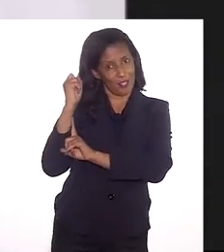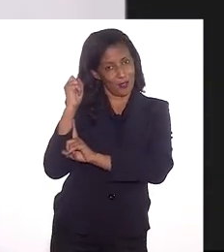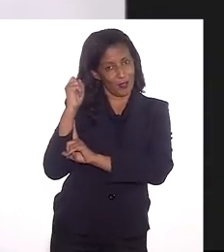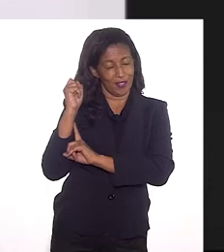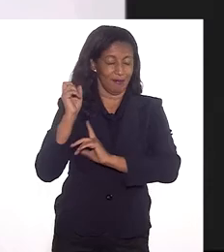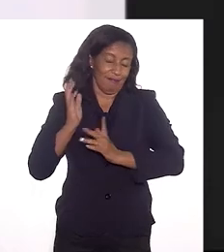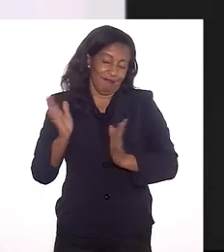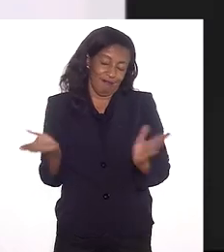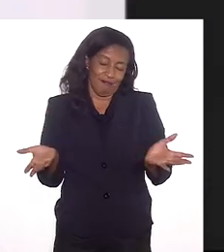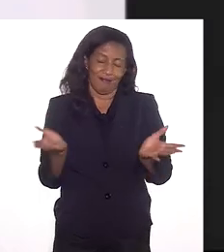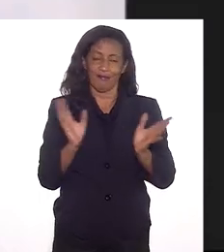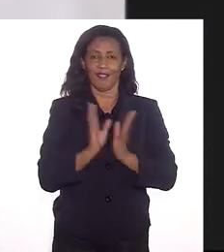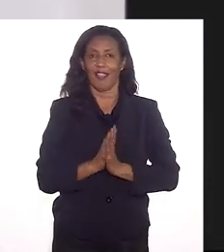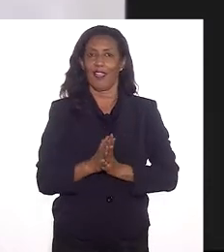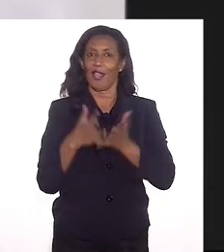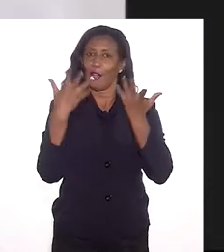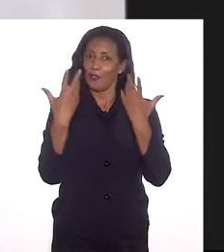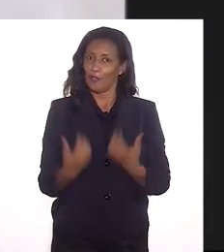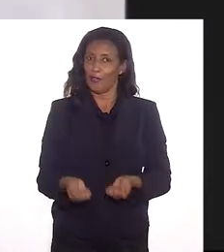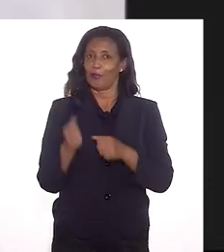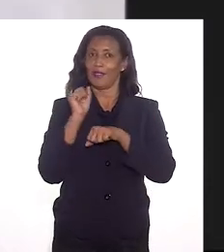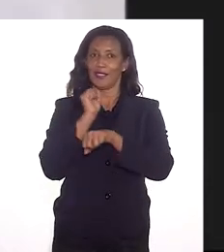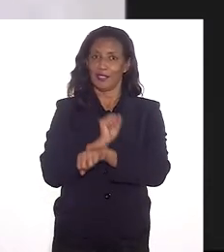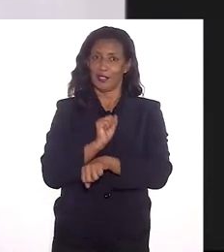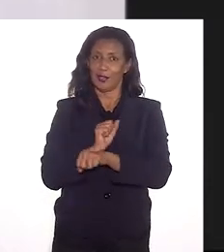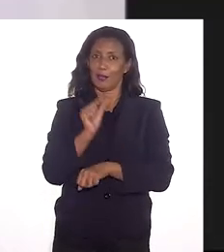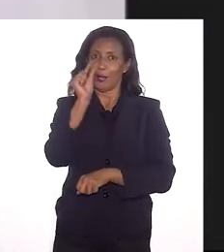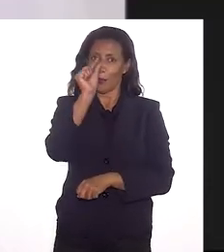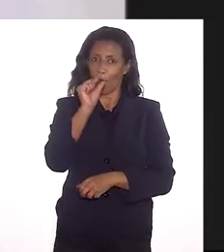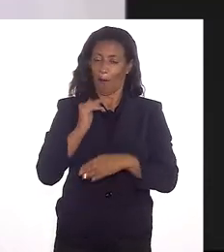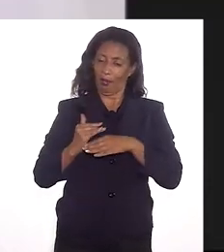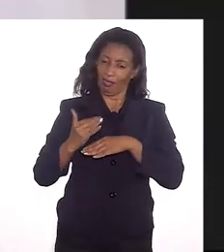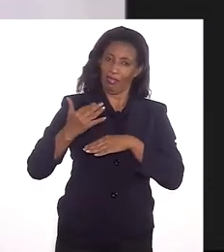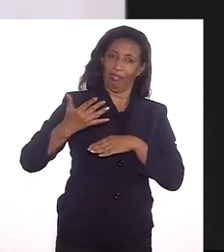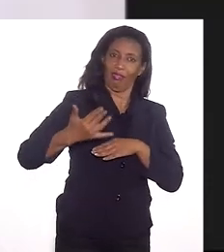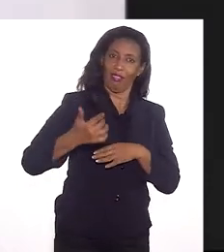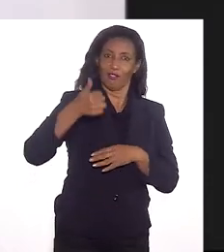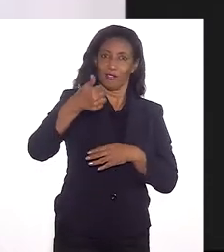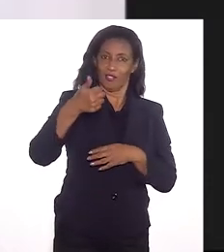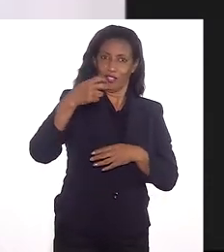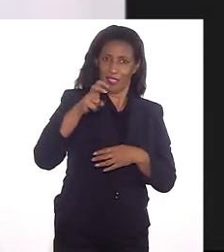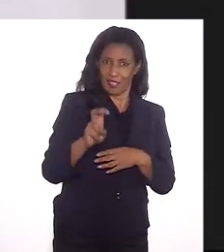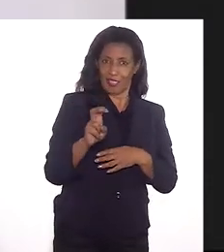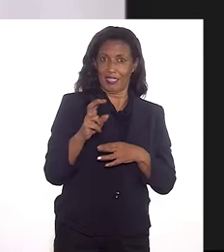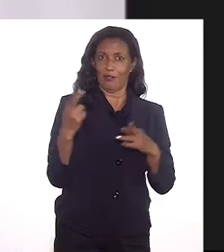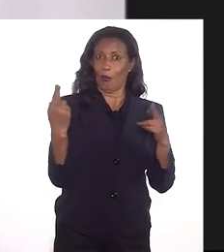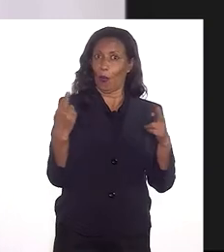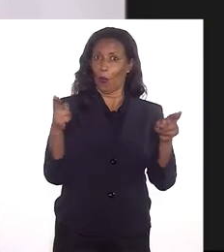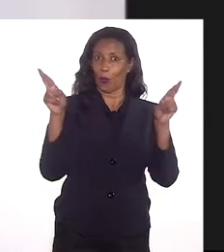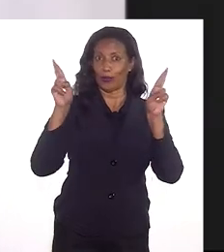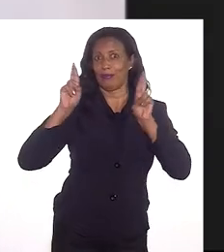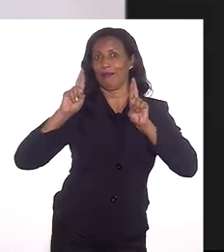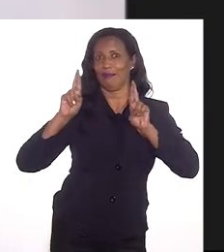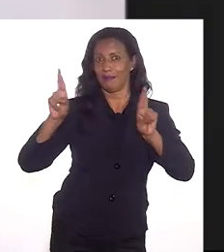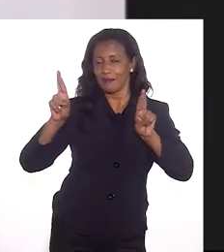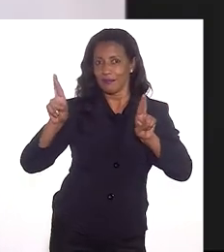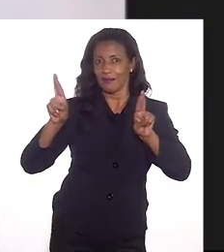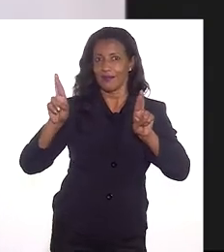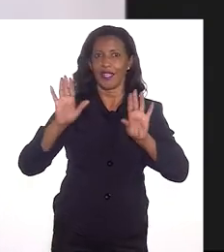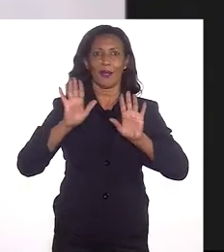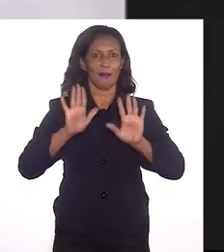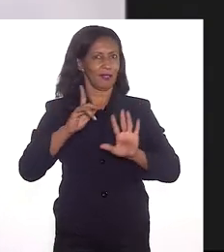vencedora divulgada. Então, vamos ter que esperar um pouquinho até o dia 15 aqui para torcer, vamos cruzar os